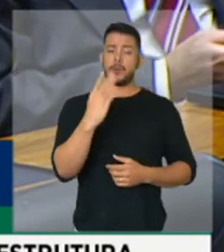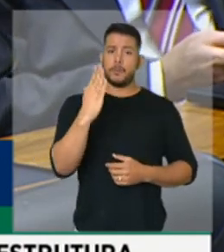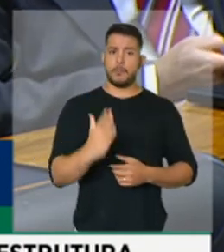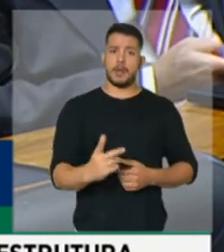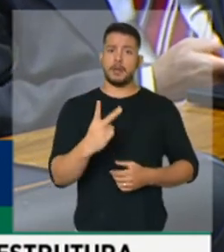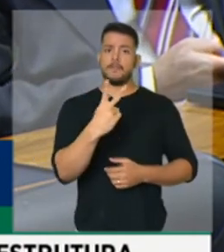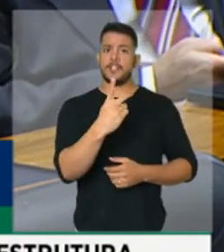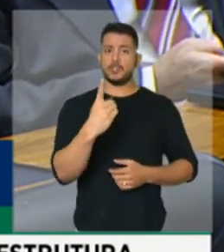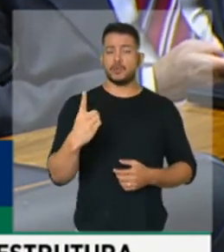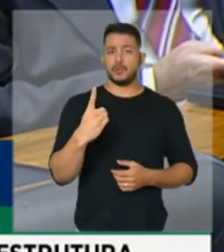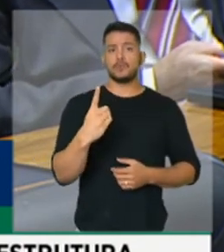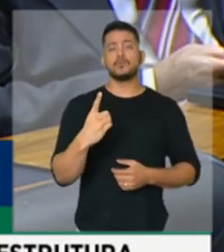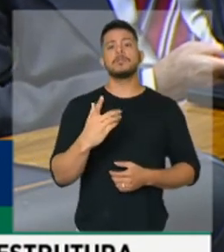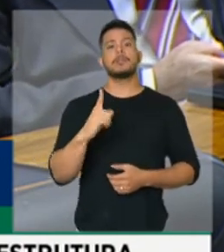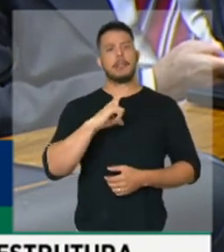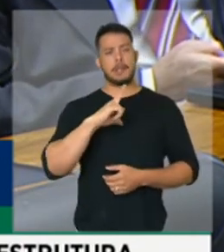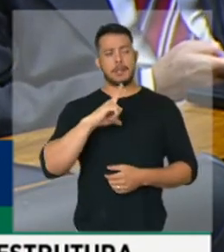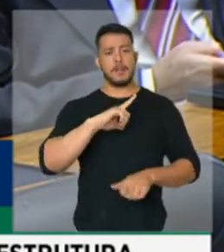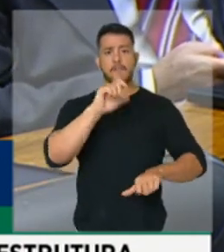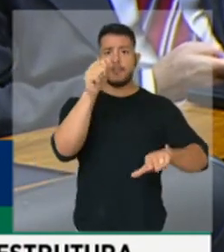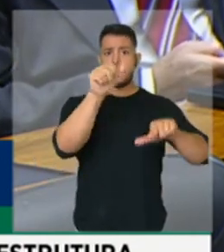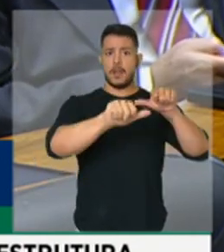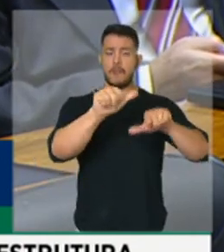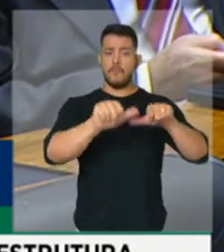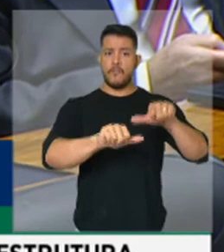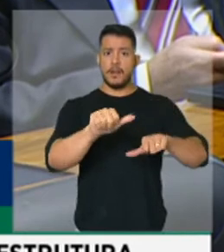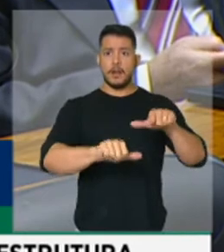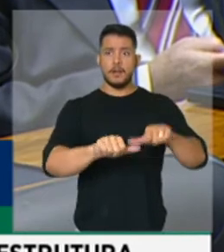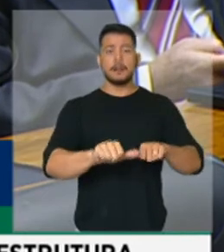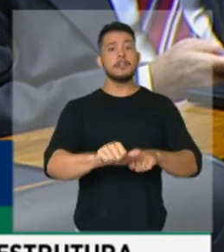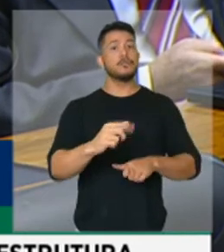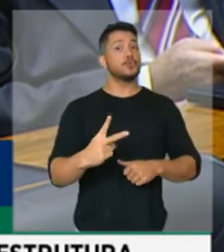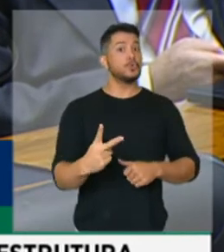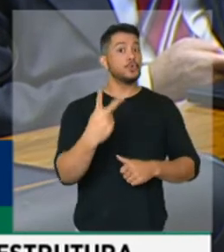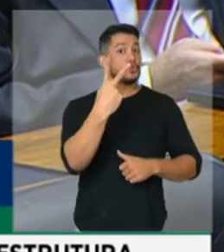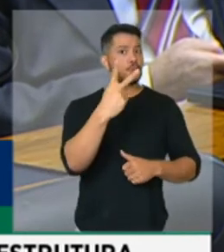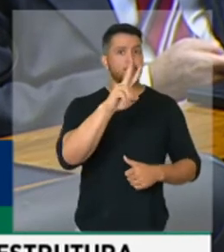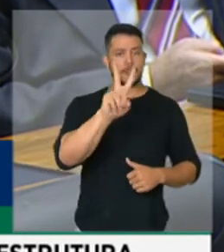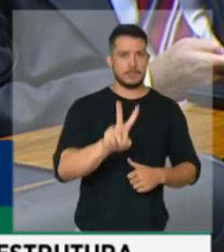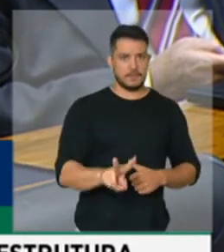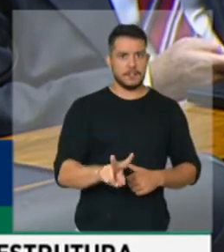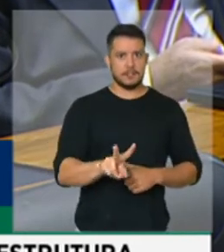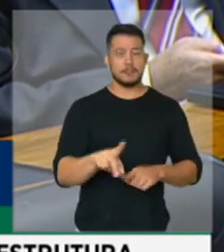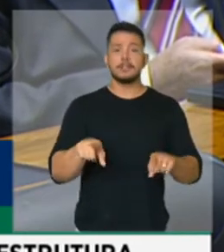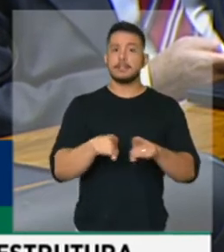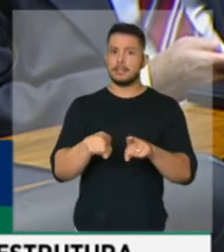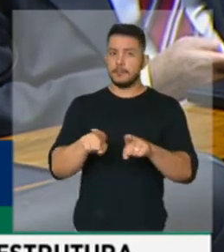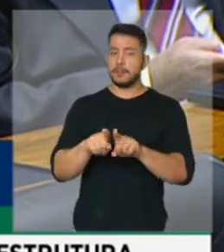de 2021, foi apreciada pelo plenário desta Casa 2 vezes e pelo plenário